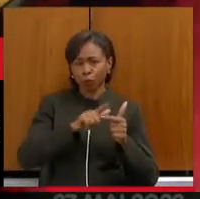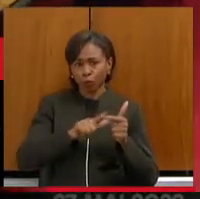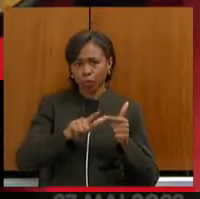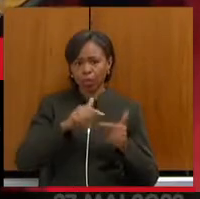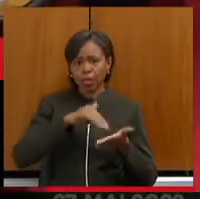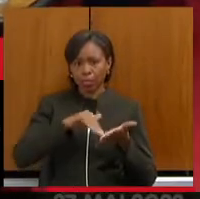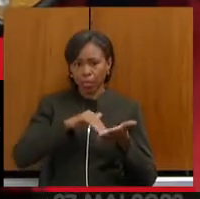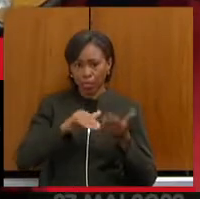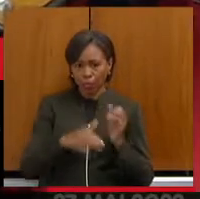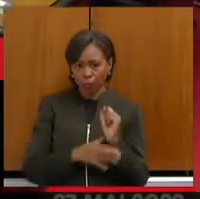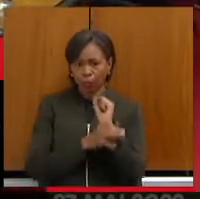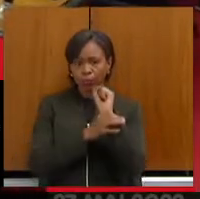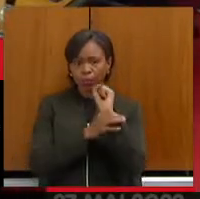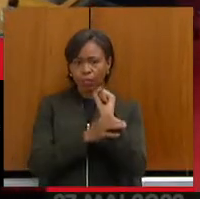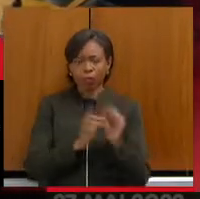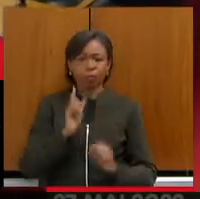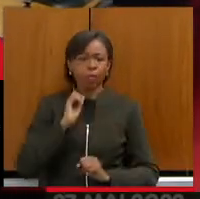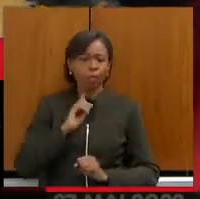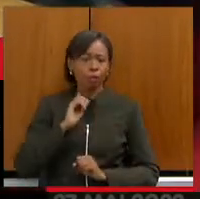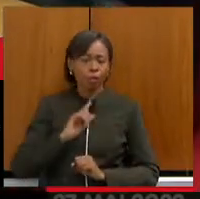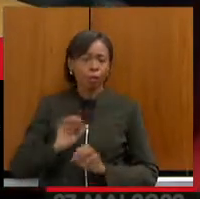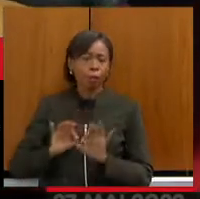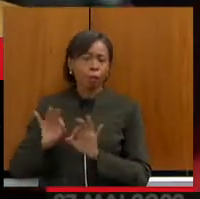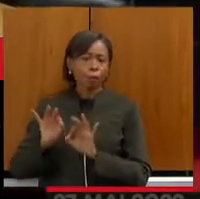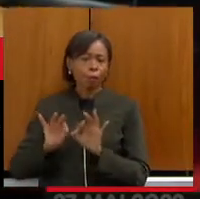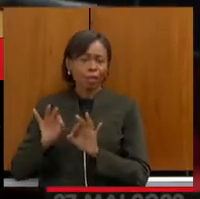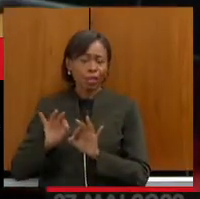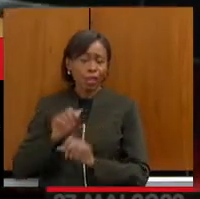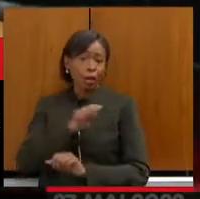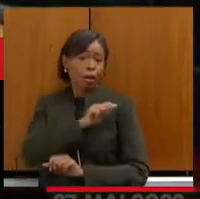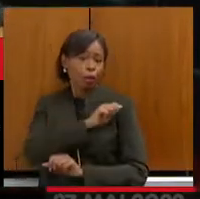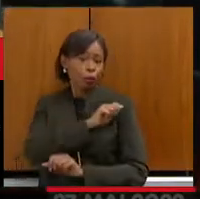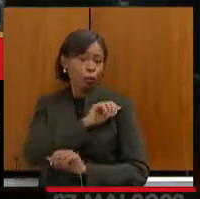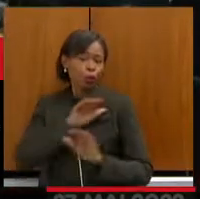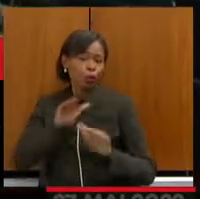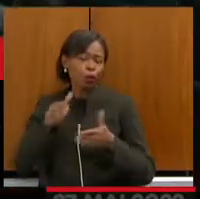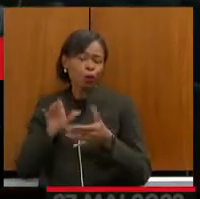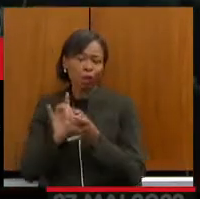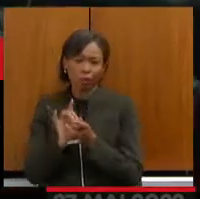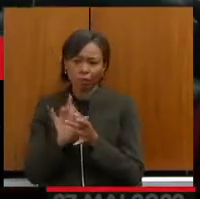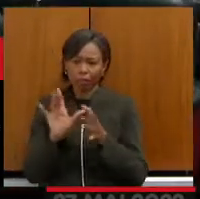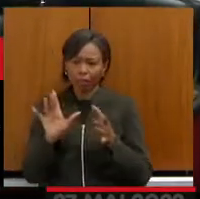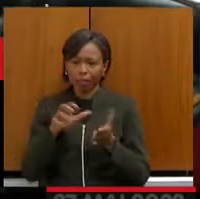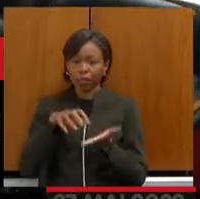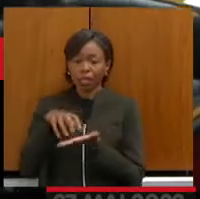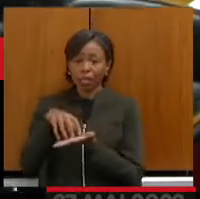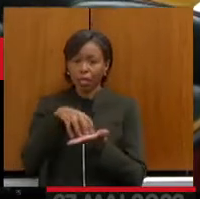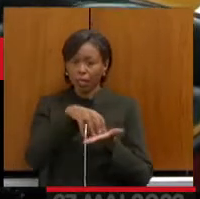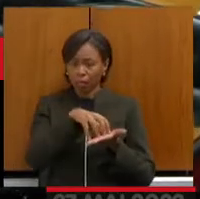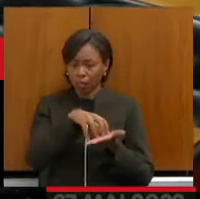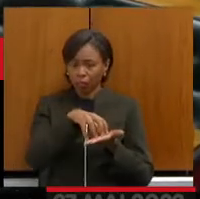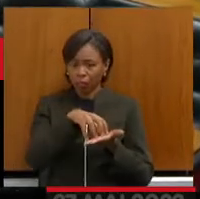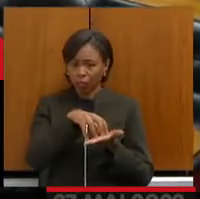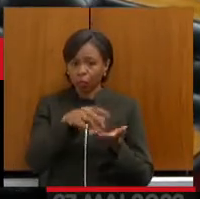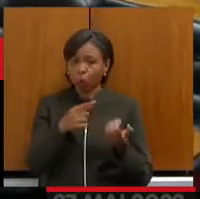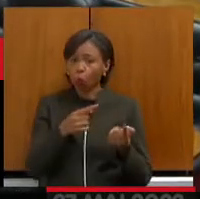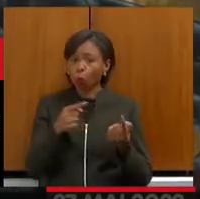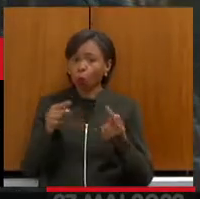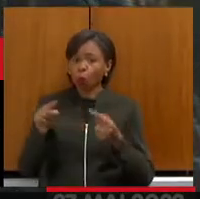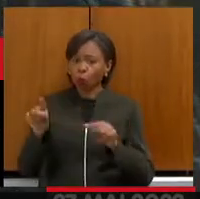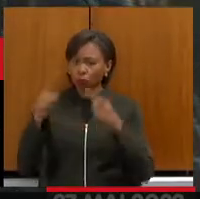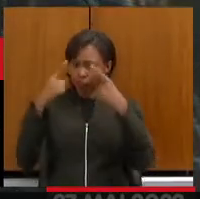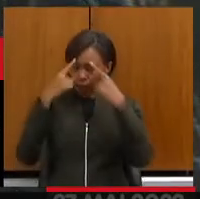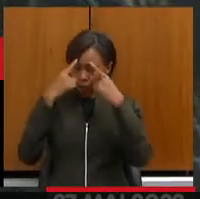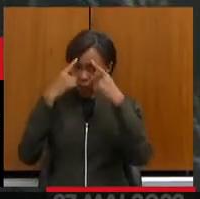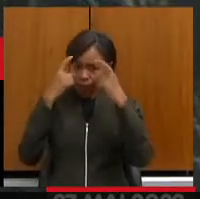Segurança Pública do Estado projeto diálogos pela Liberdade rede de enfrentamento contra a violência